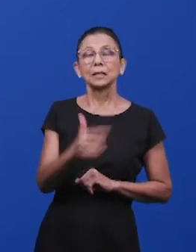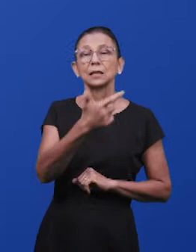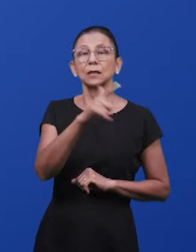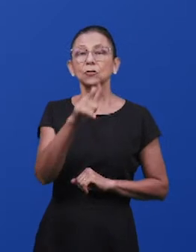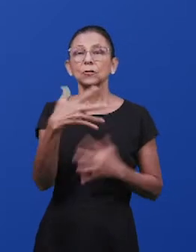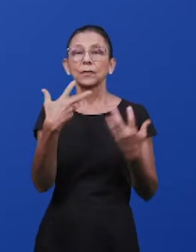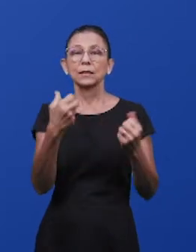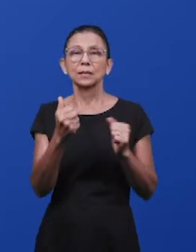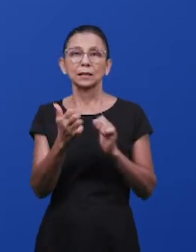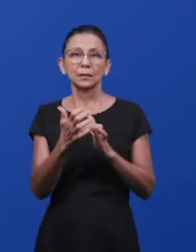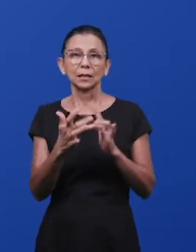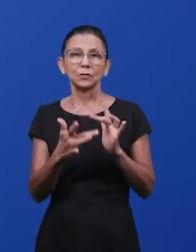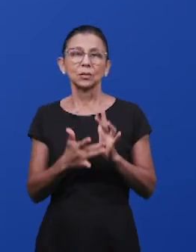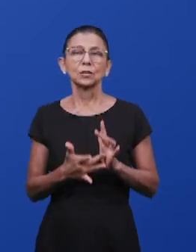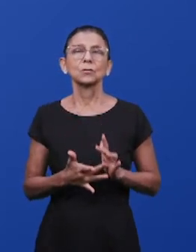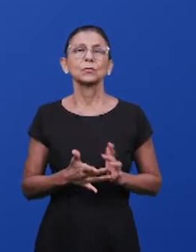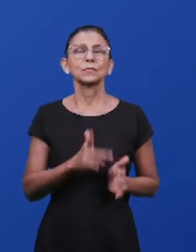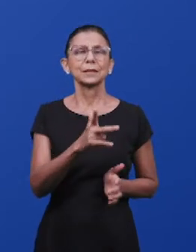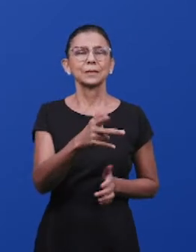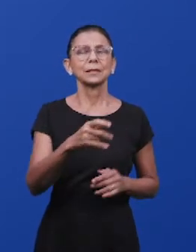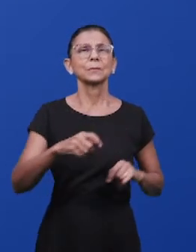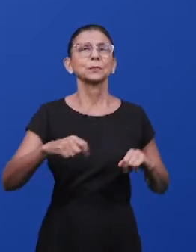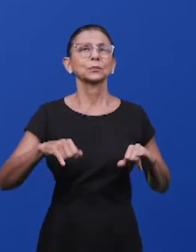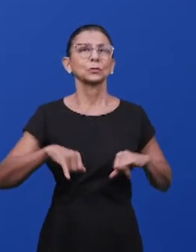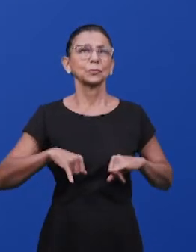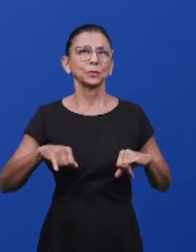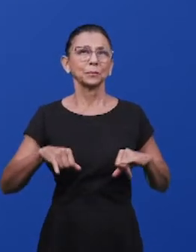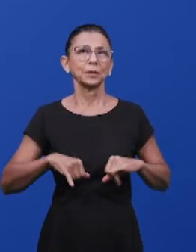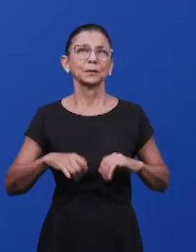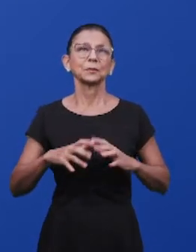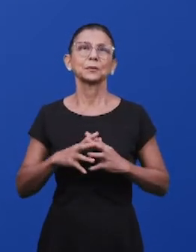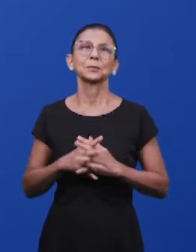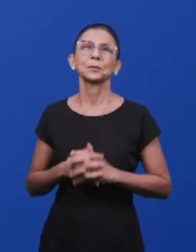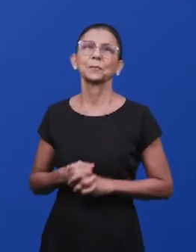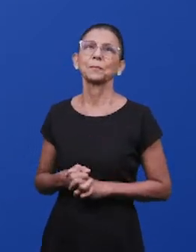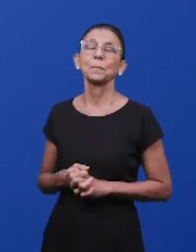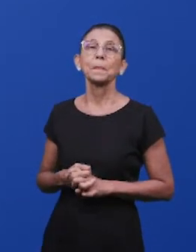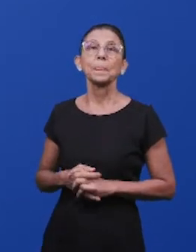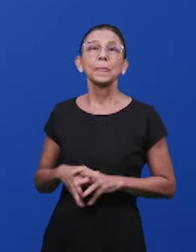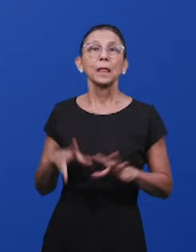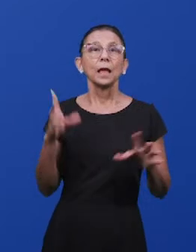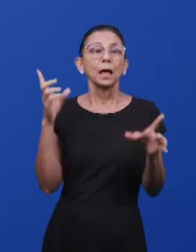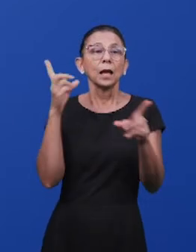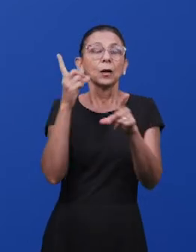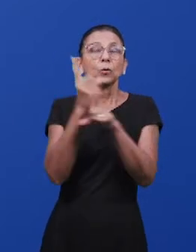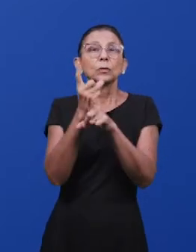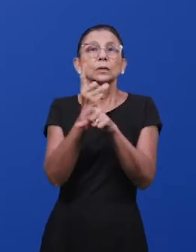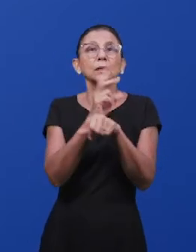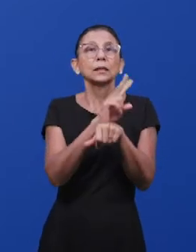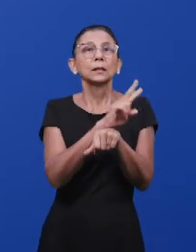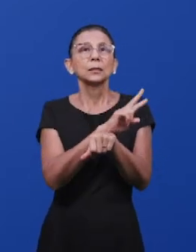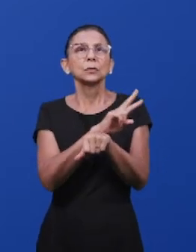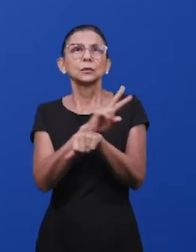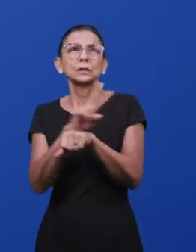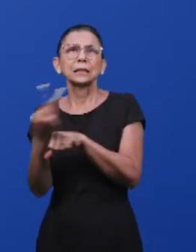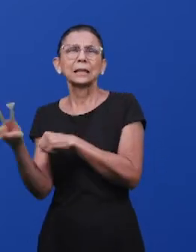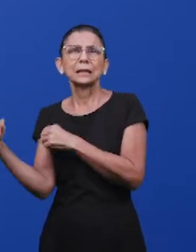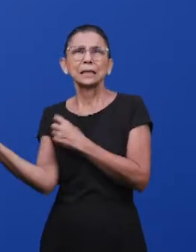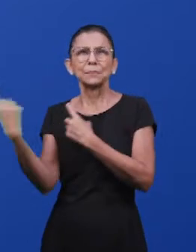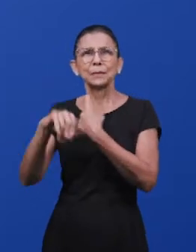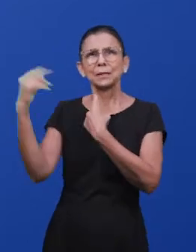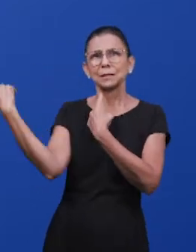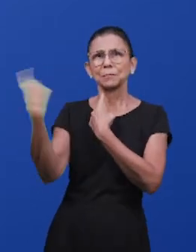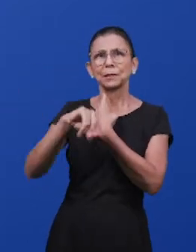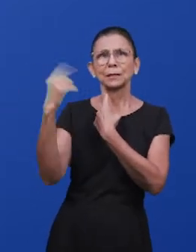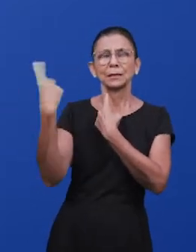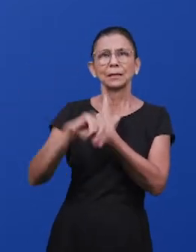habrá sufrimiento. Le guardie che vanno attorno per la città mi hanno incontrata, mi hanno battuta,